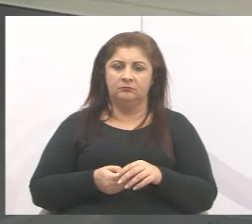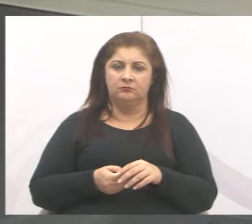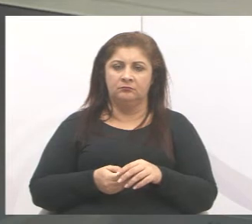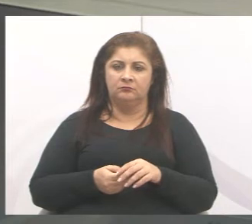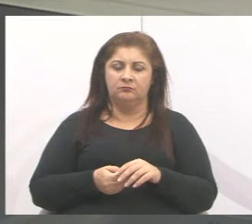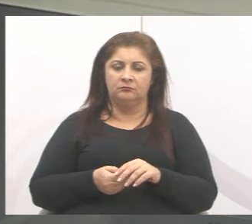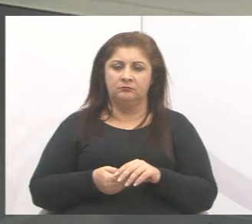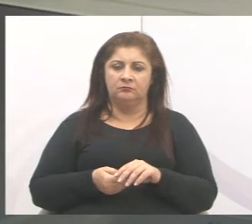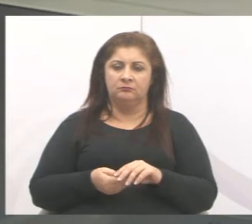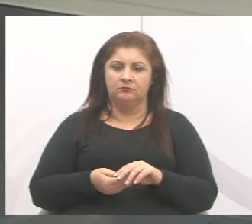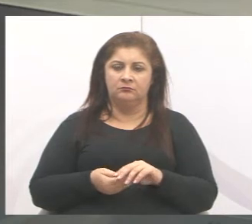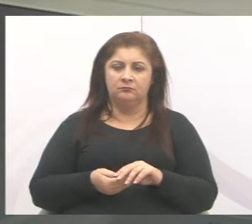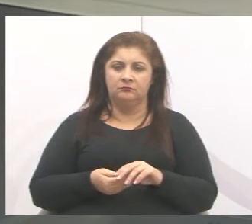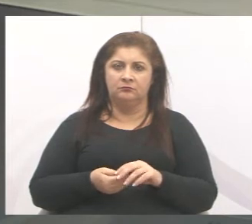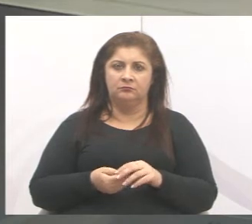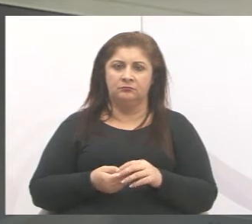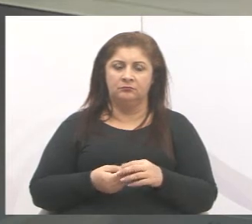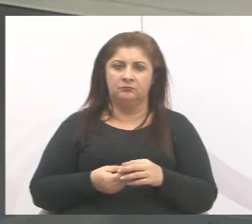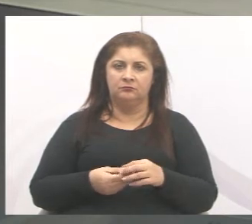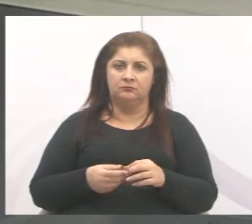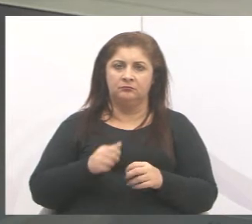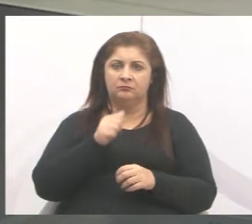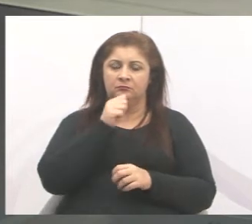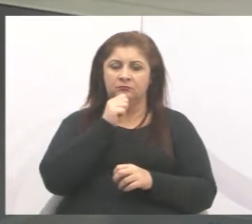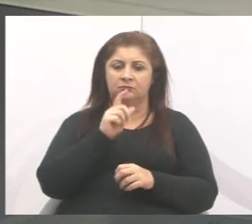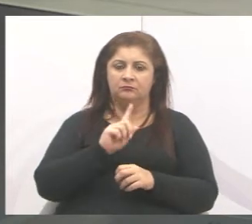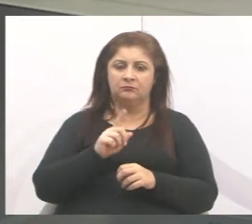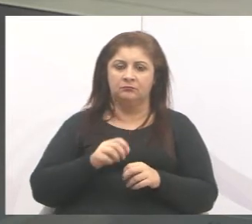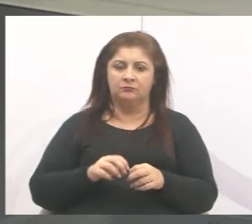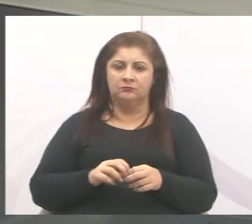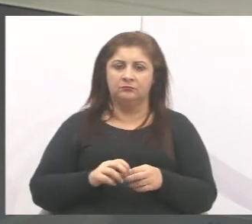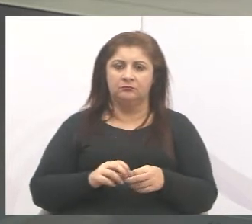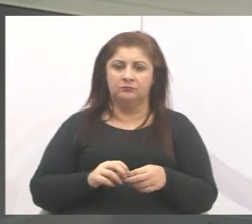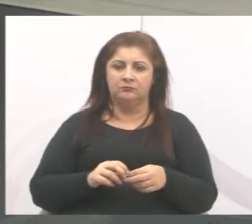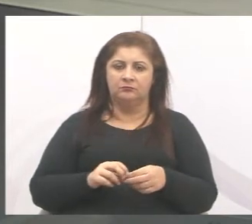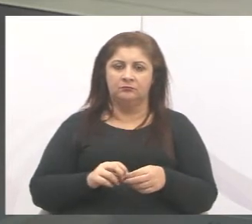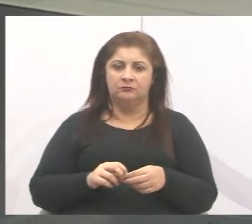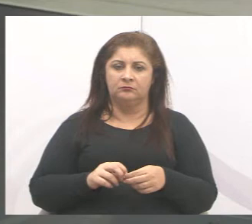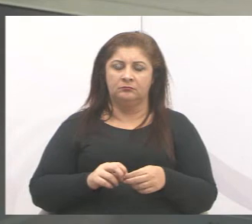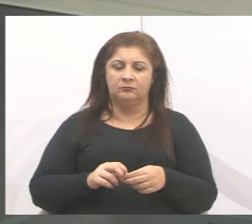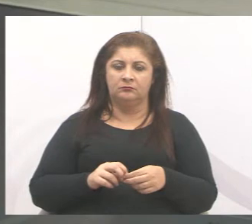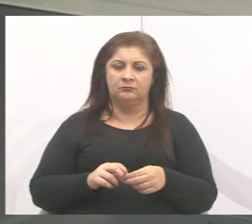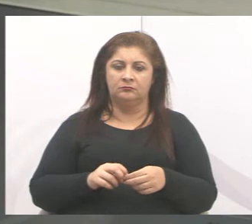A rede de esgoto de Jardim Colinas não está aqui. Tá.